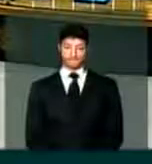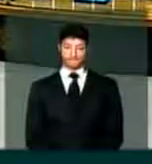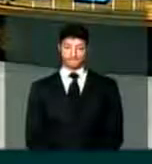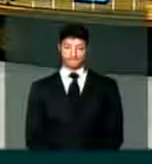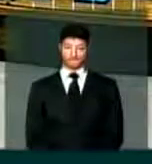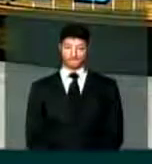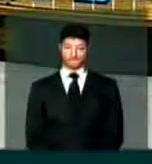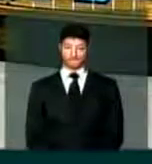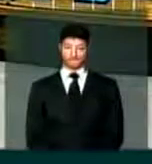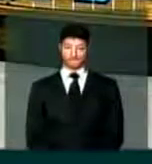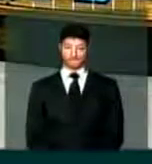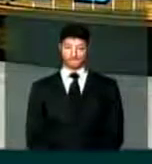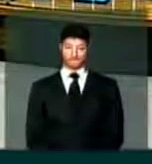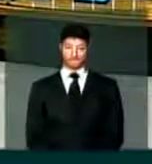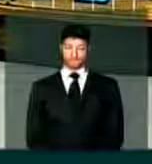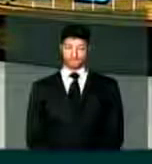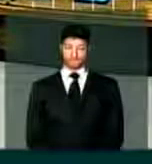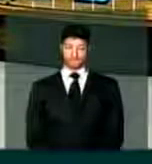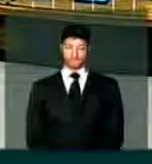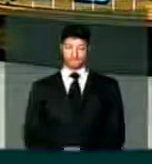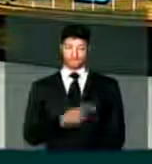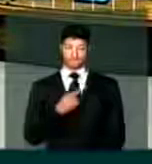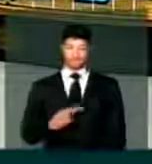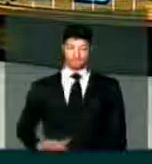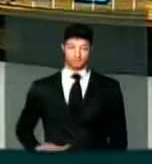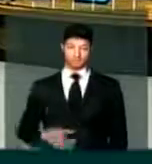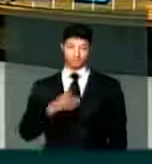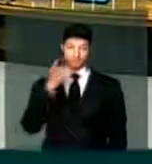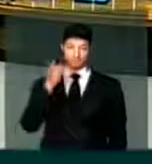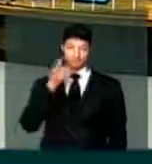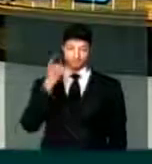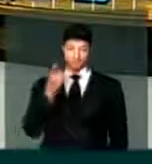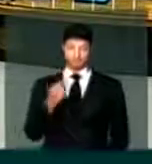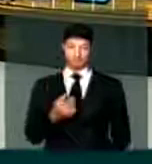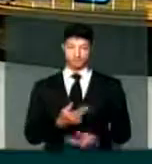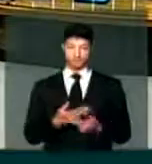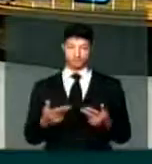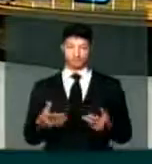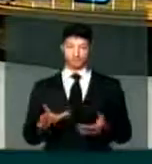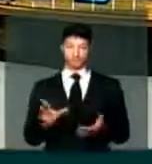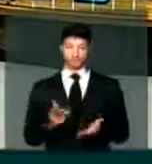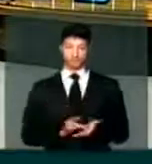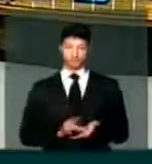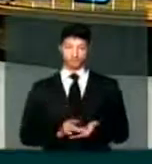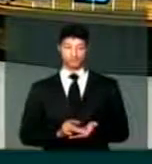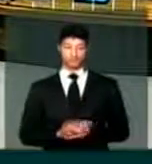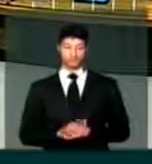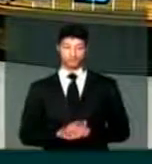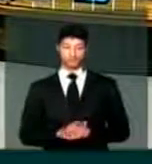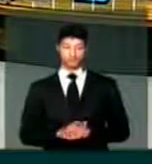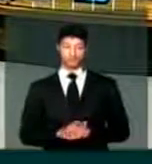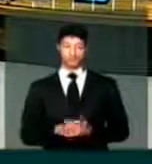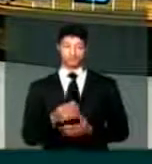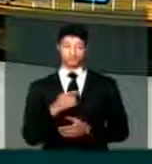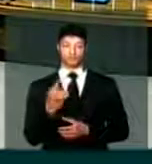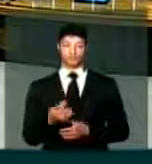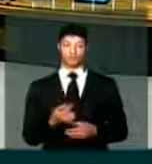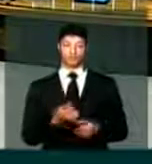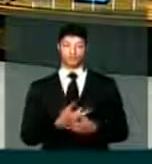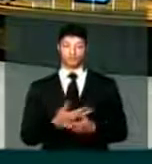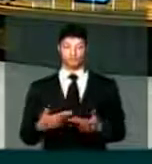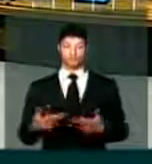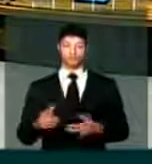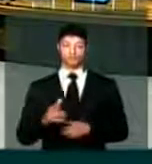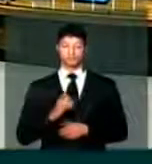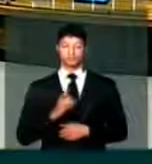Alô? Senhor presidente, senhoras deputadas, senhores deputados, de fato, a única coisa que